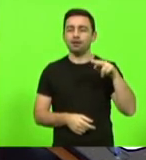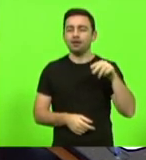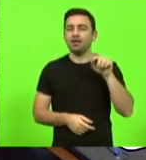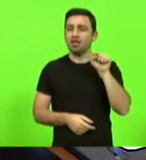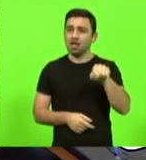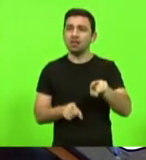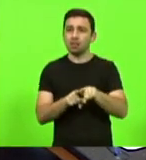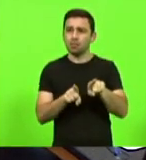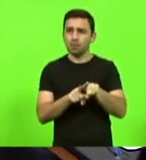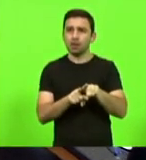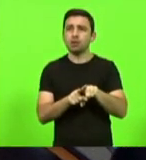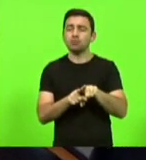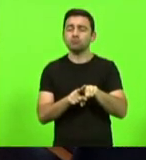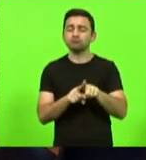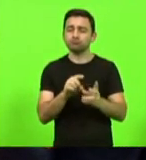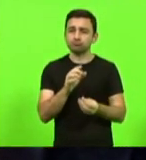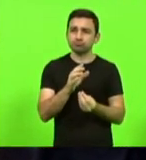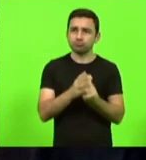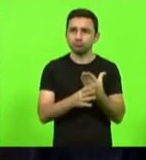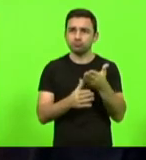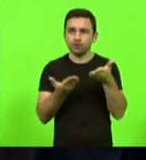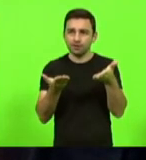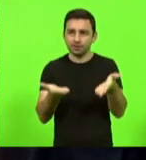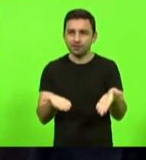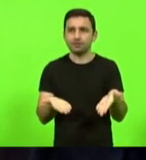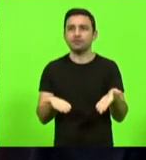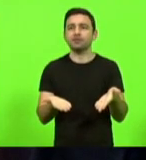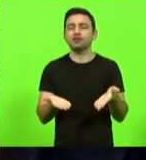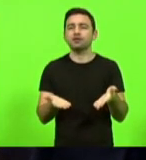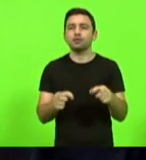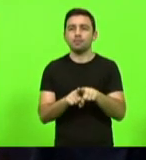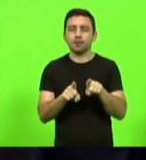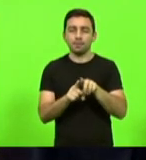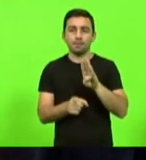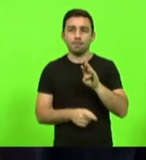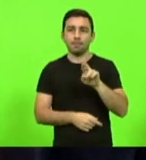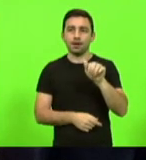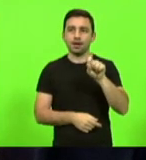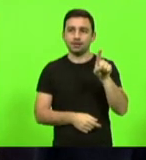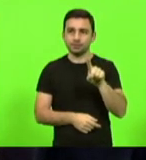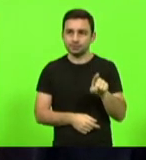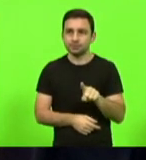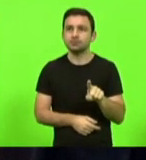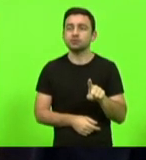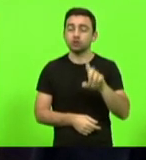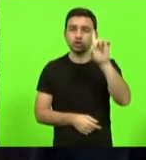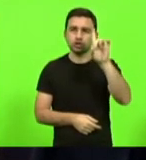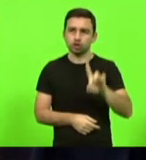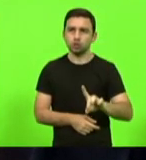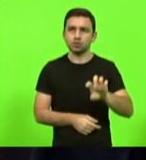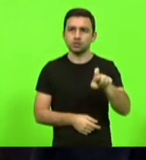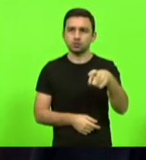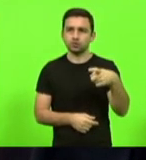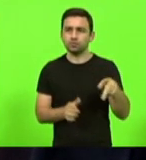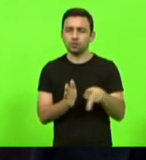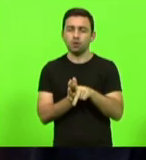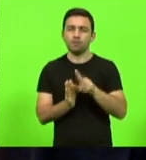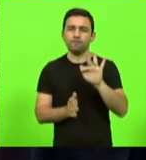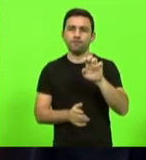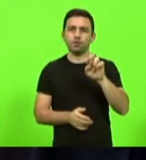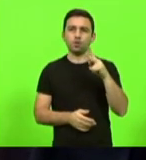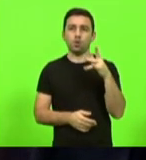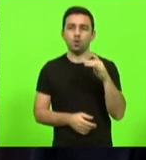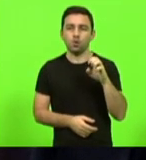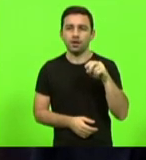fundador, assim como o Brás, que é o diretor executivo, Brás Vieira, da FEUESC há 25